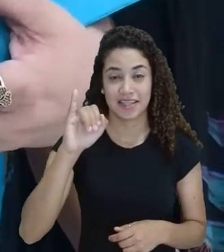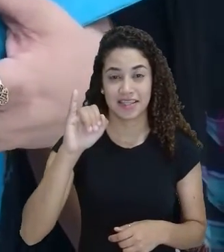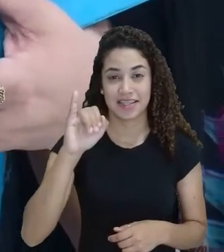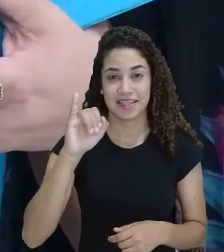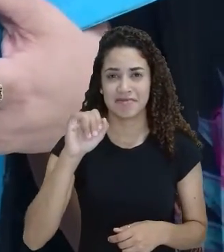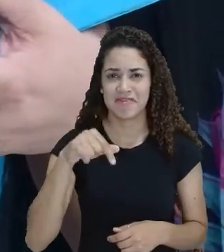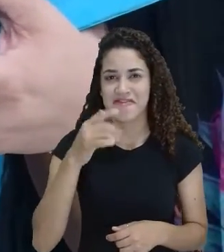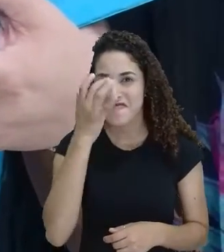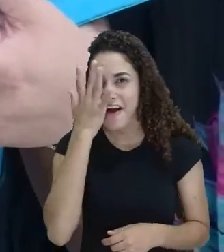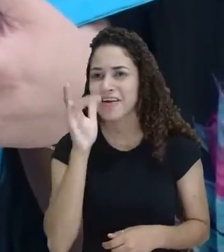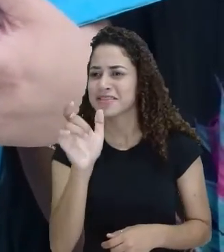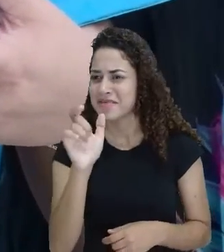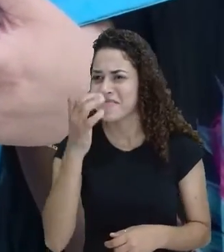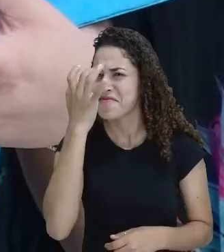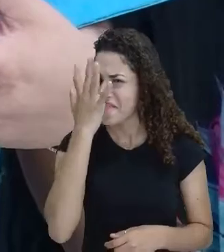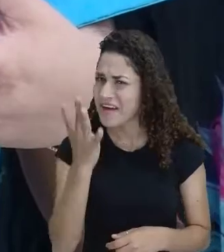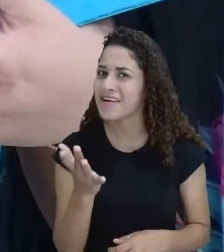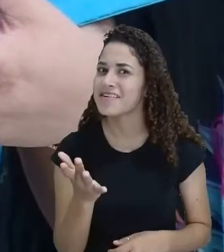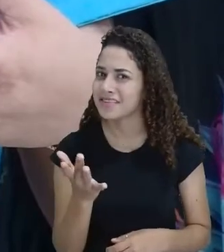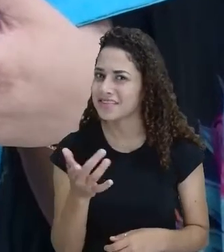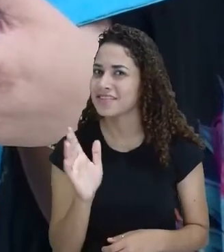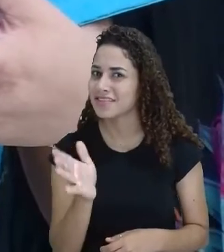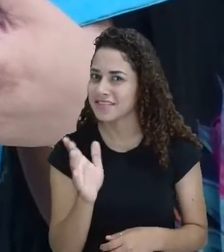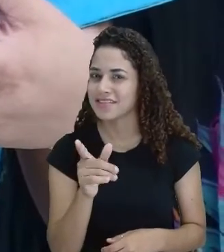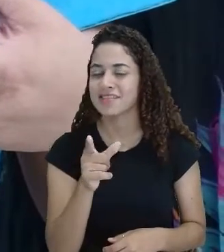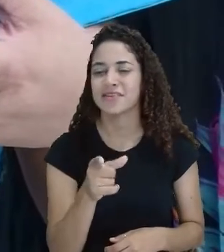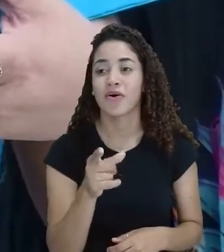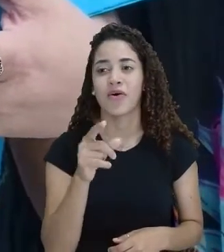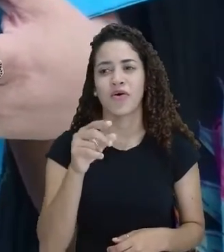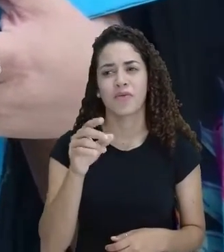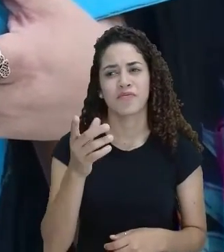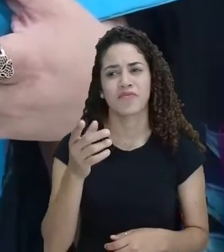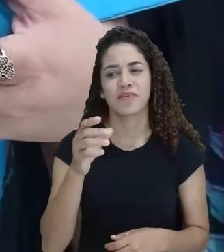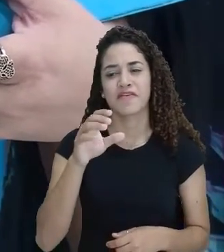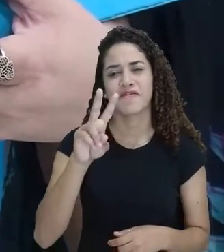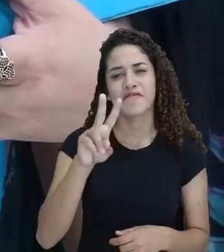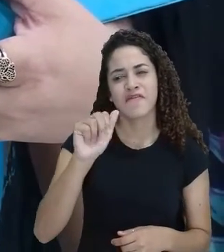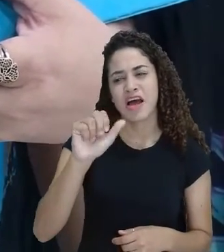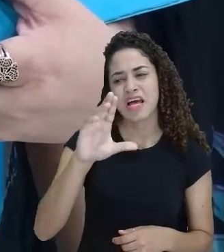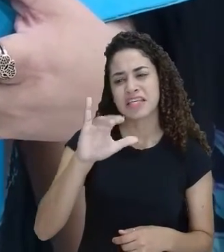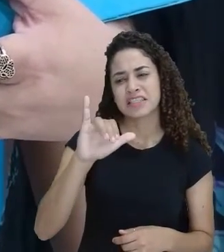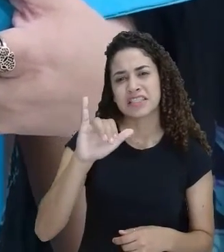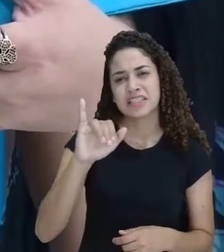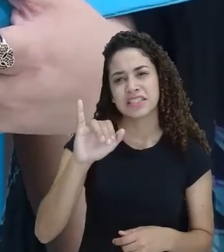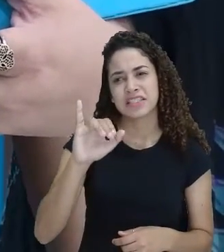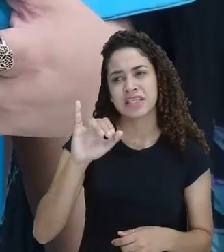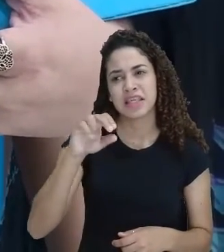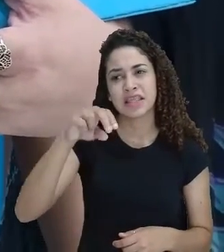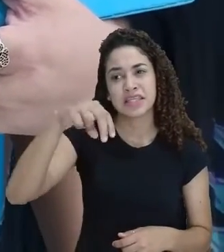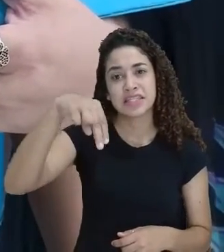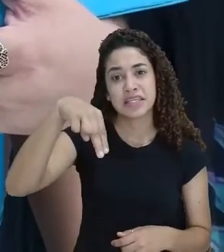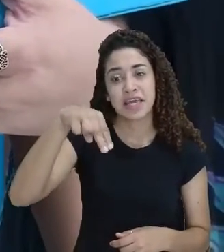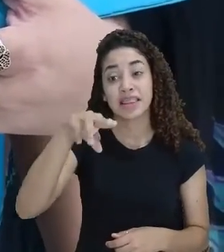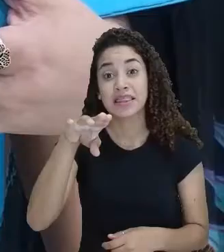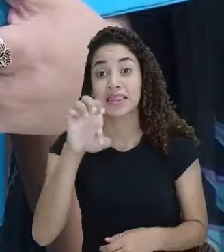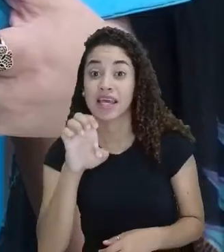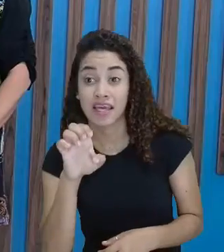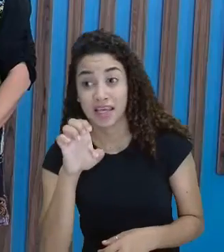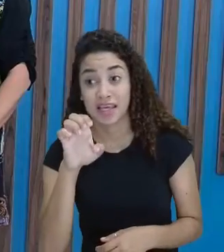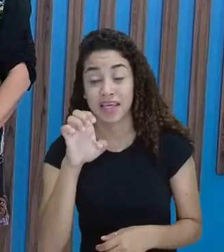Eita, esse é fácil, hein? É fácil, né? N, E. Como é que é N, E? Né? Ó, vá.